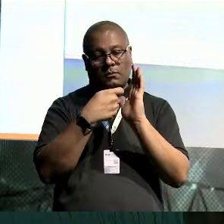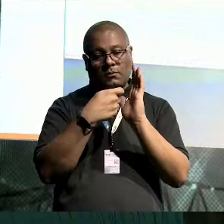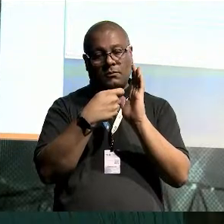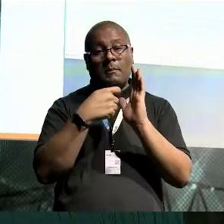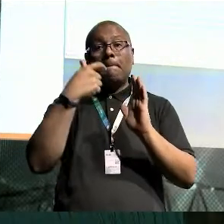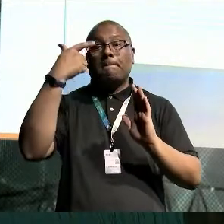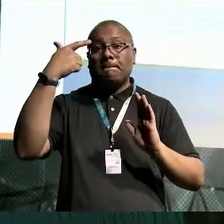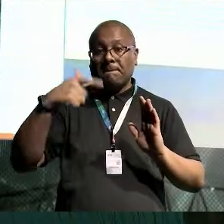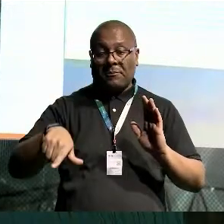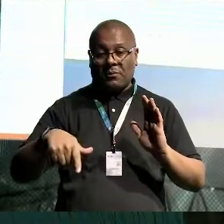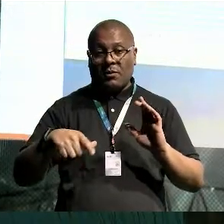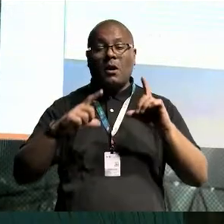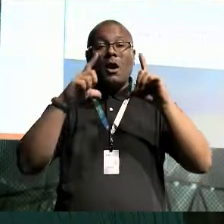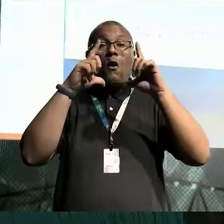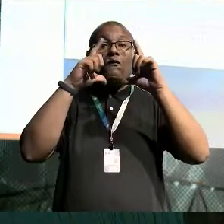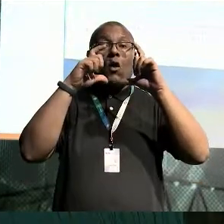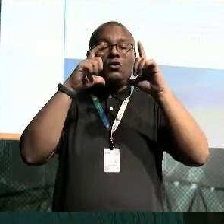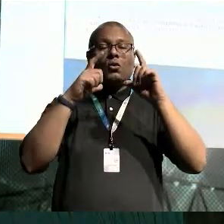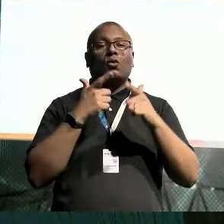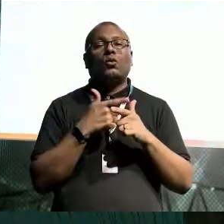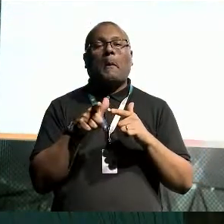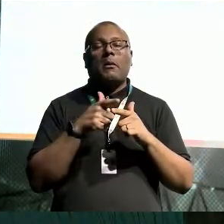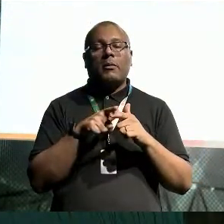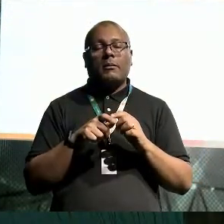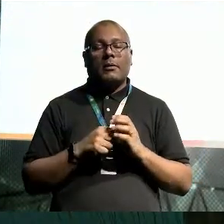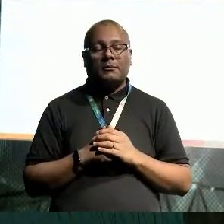e um screenshot do problema.